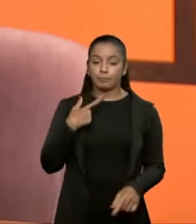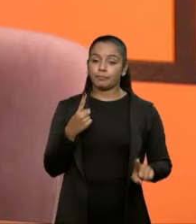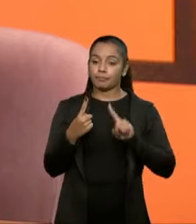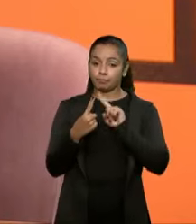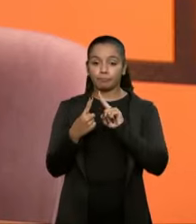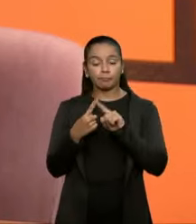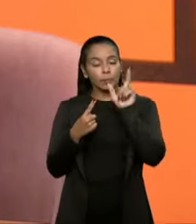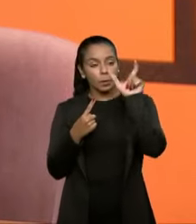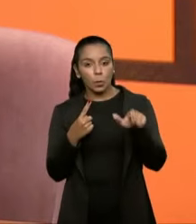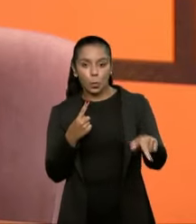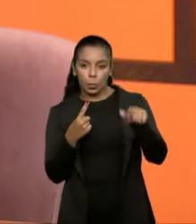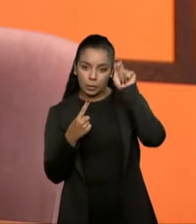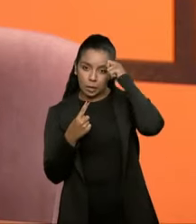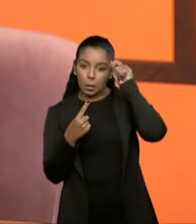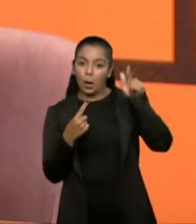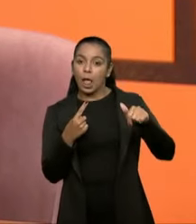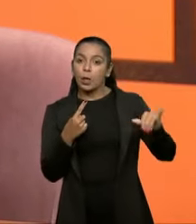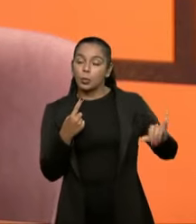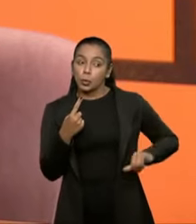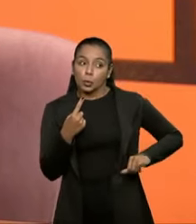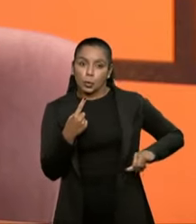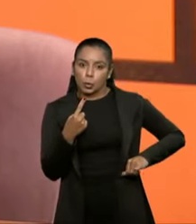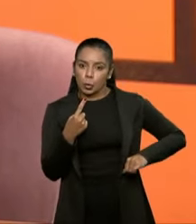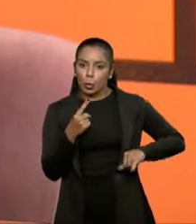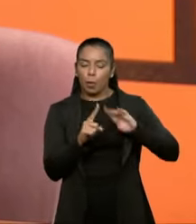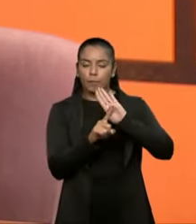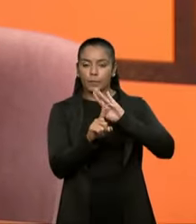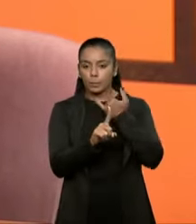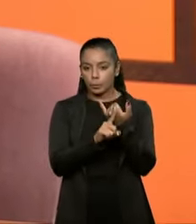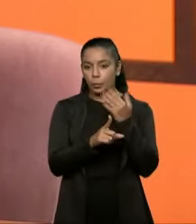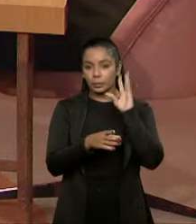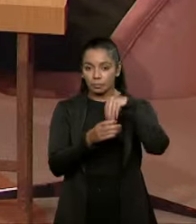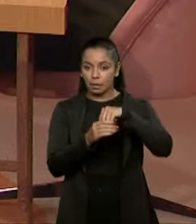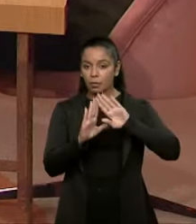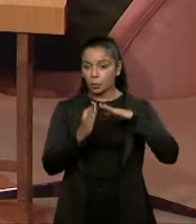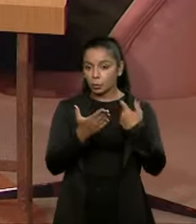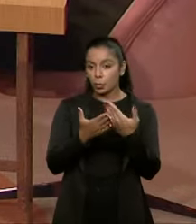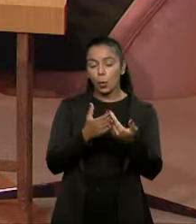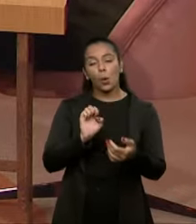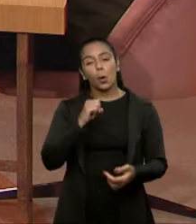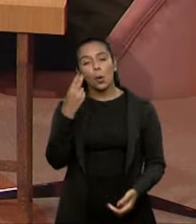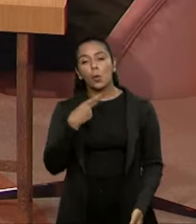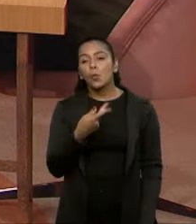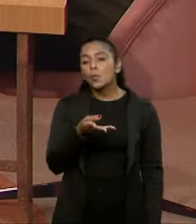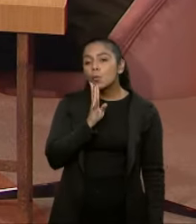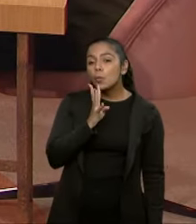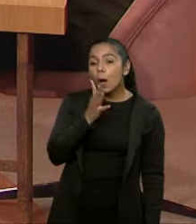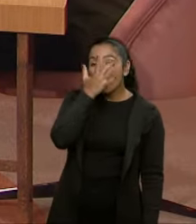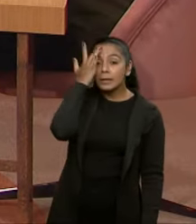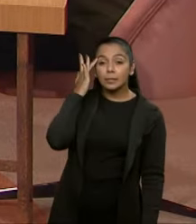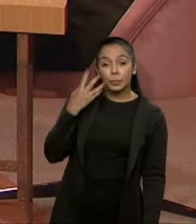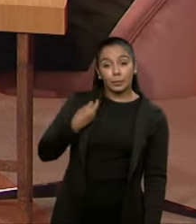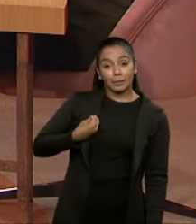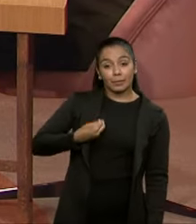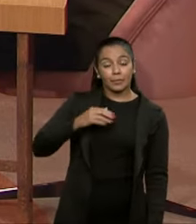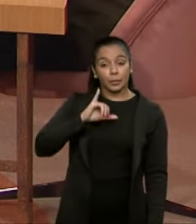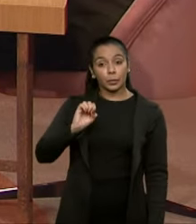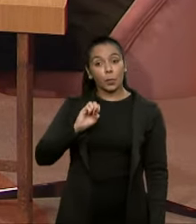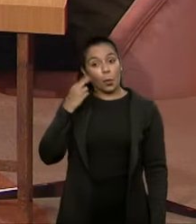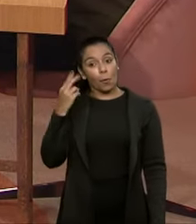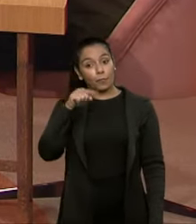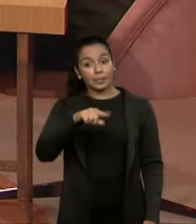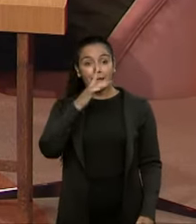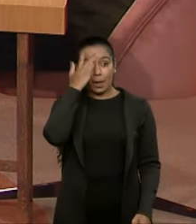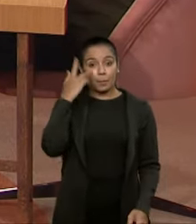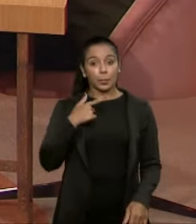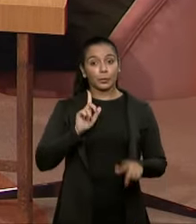você é a pessoa que sofre esse bullying dentro de um contexto uhum. escolar, ou você é uma pessoa que conhece alguém que está passando por isso, uhum. ou você é a pessoa que faz. Que faz o